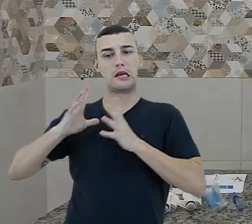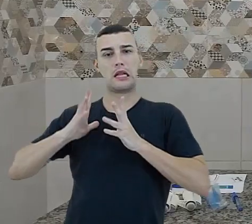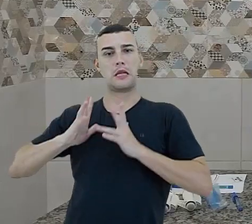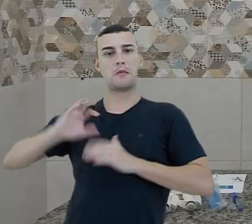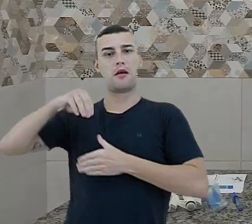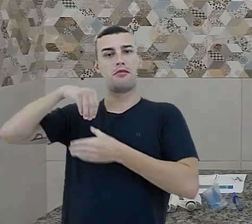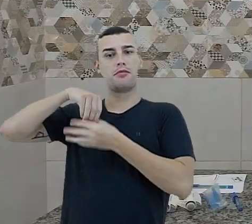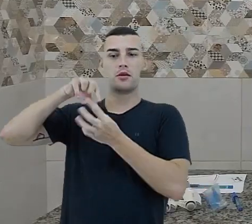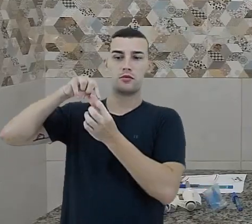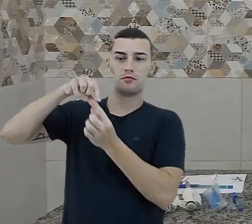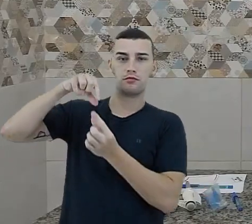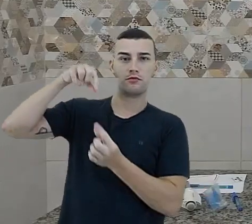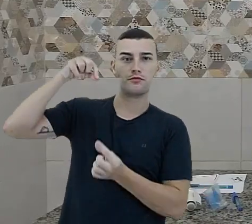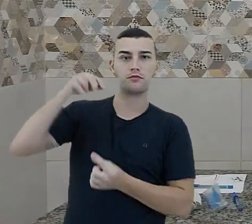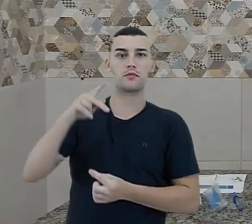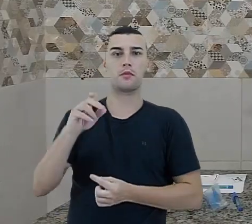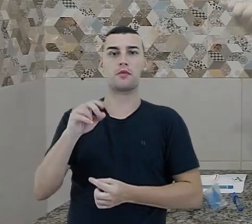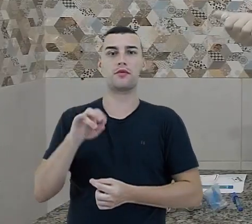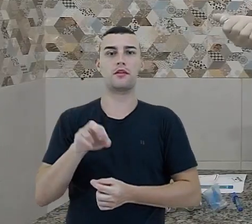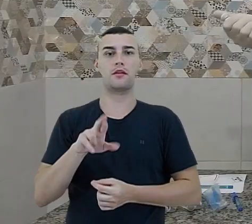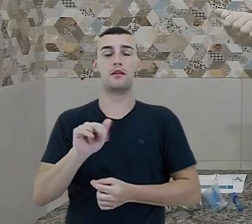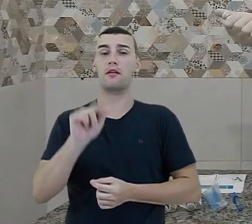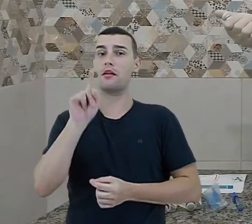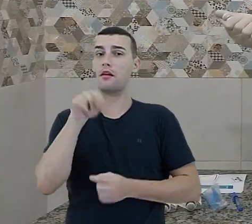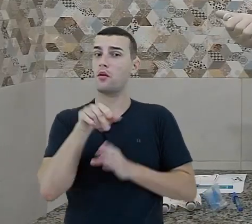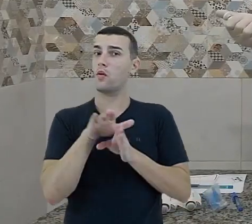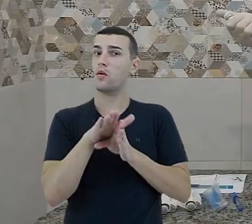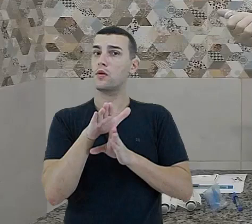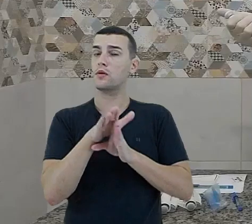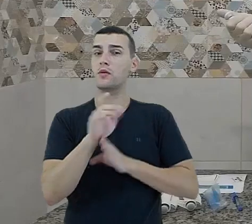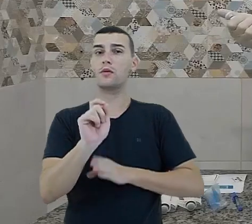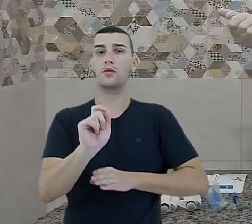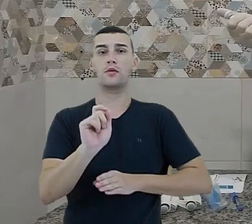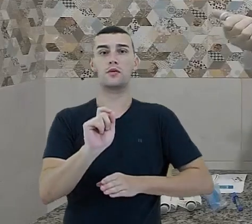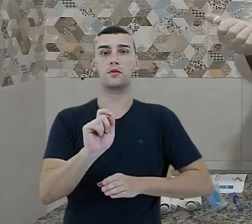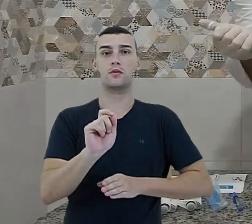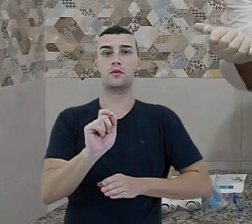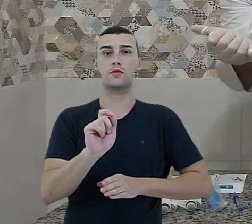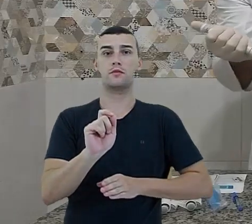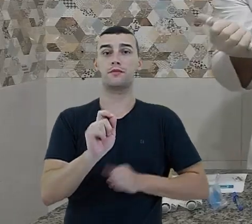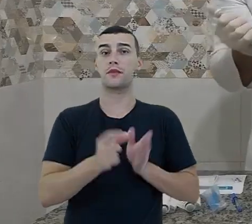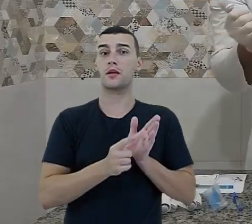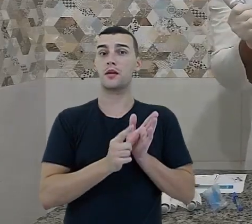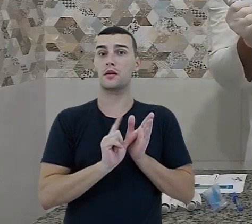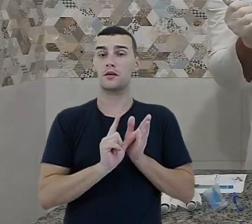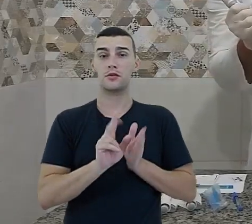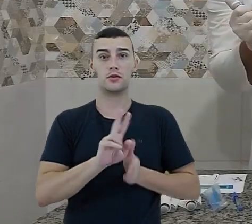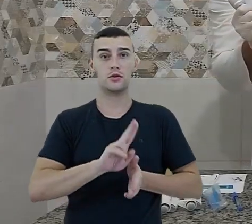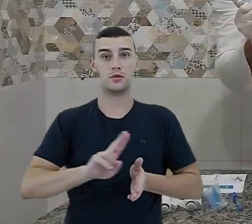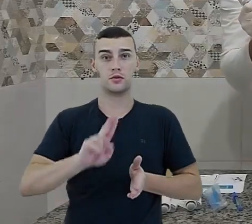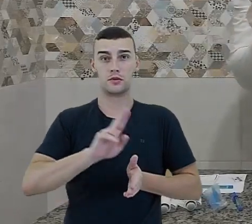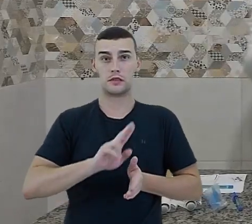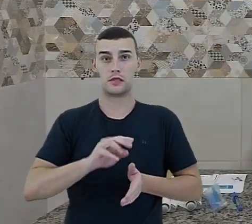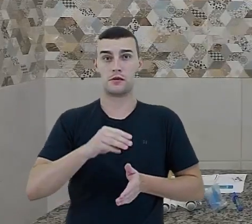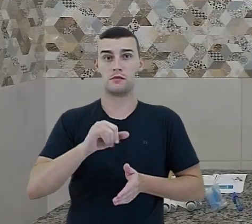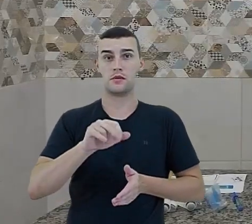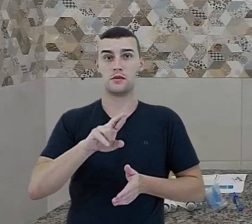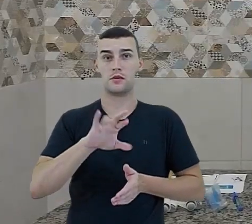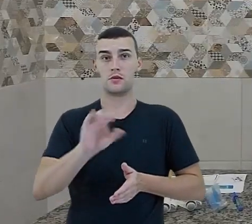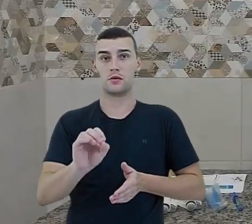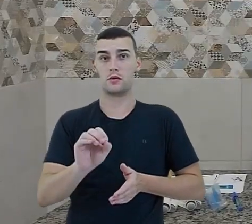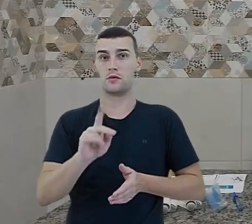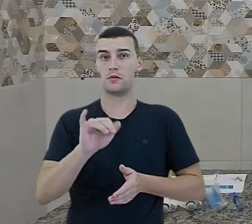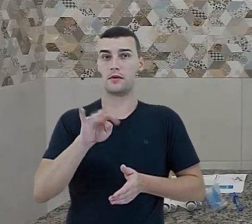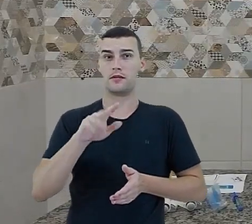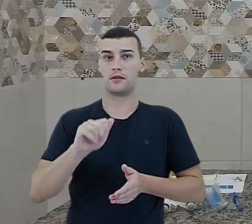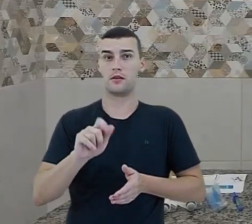interior dessa ponteira. É uma recomendação que se tem antes de utilizar a